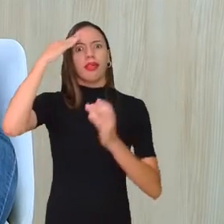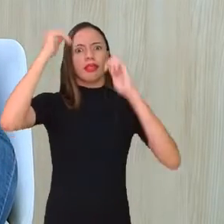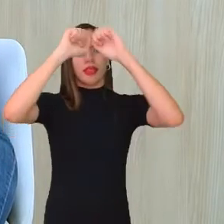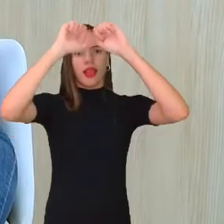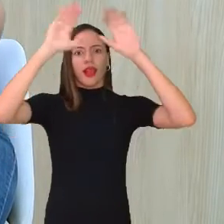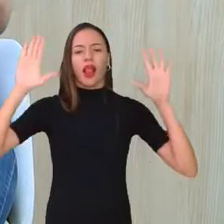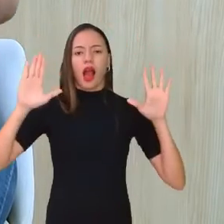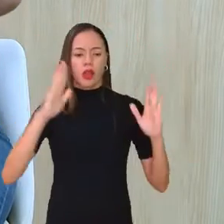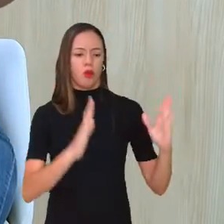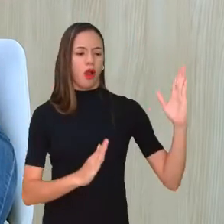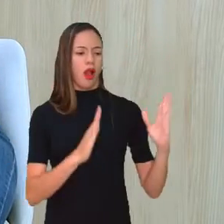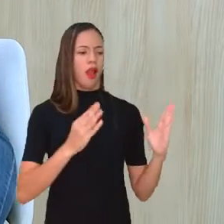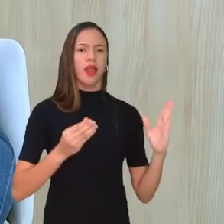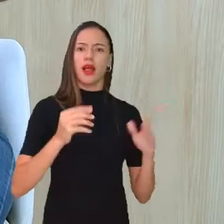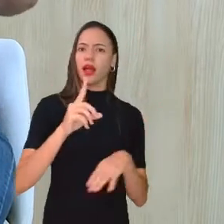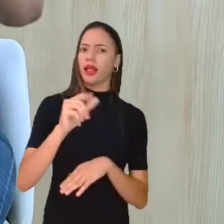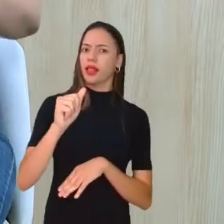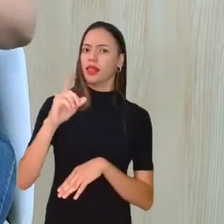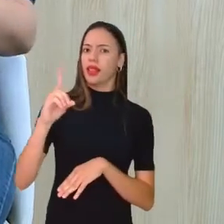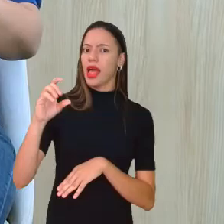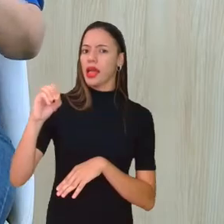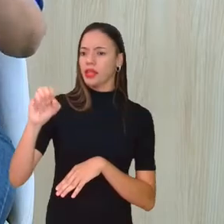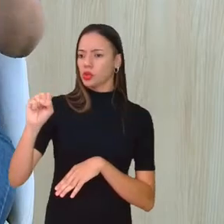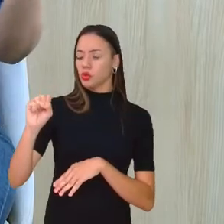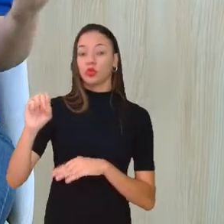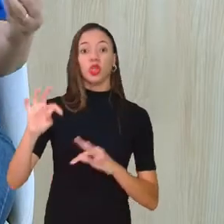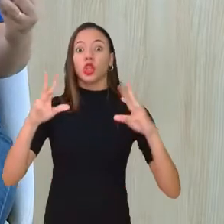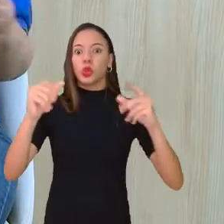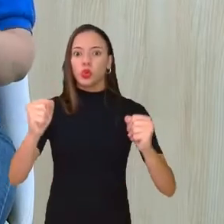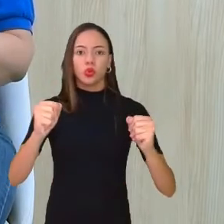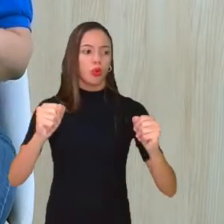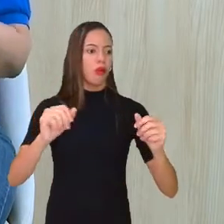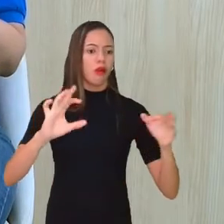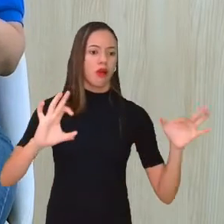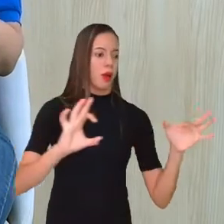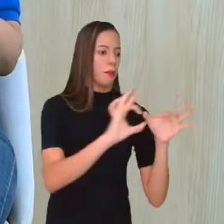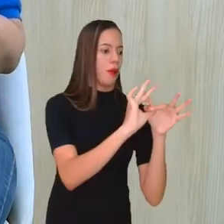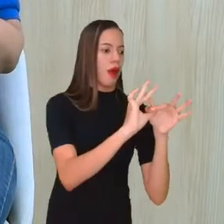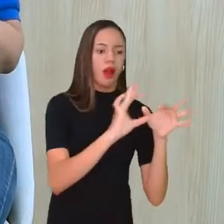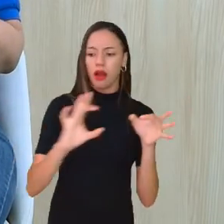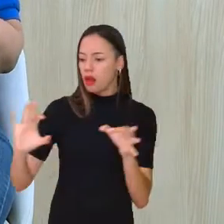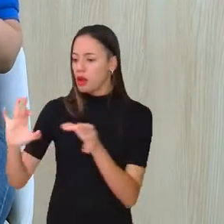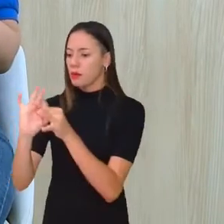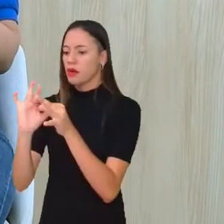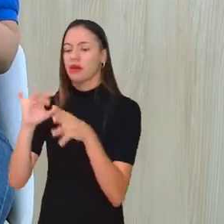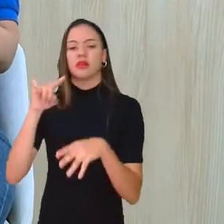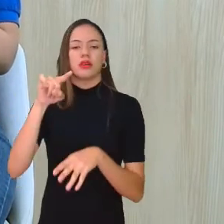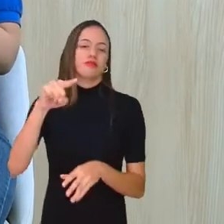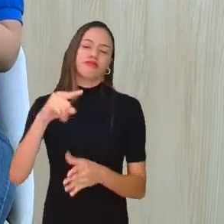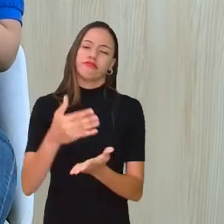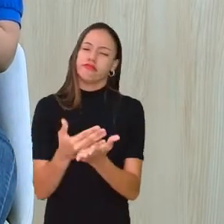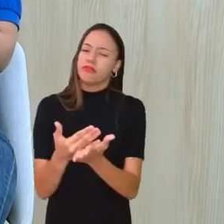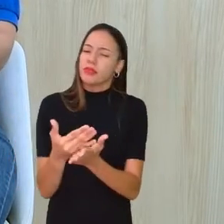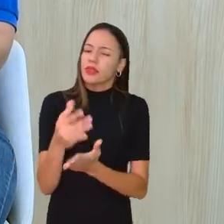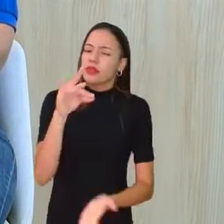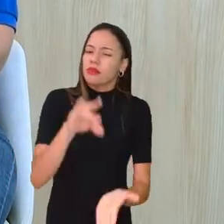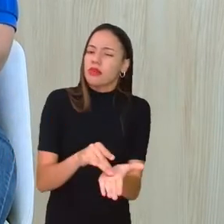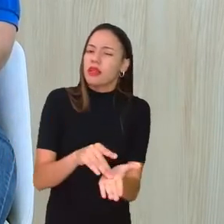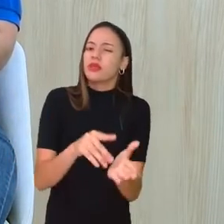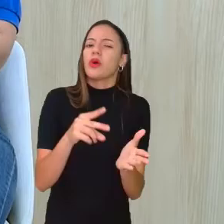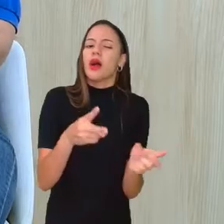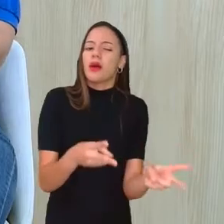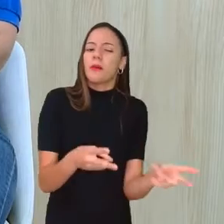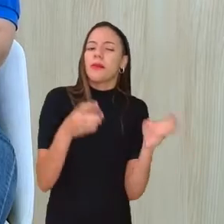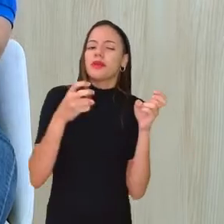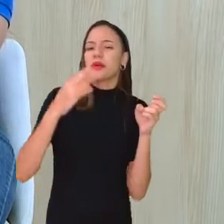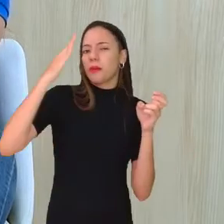dos dados, de como as coisas estão conectadas umas às outras, você começa a perceber e a entender